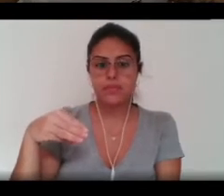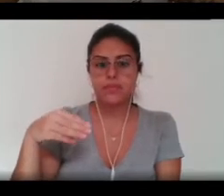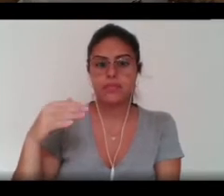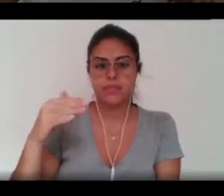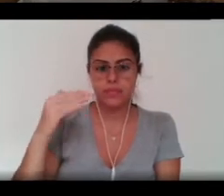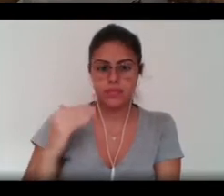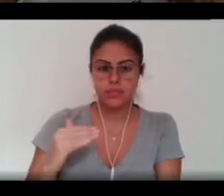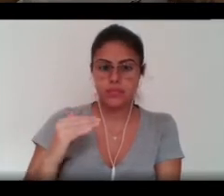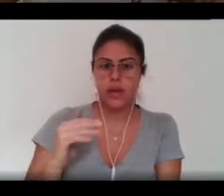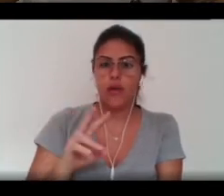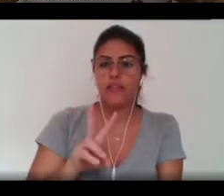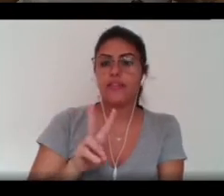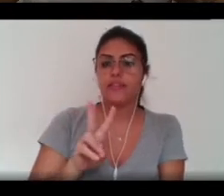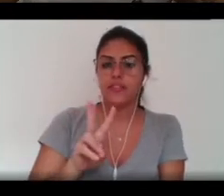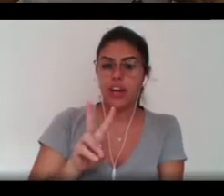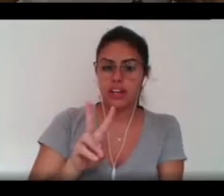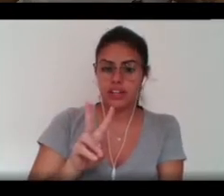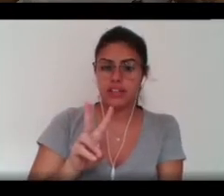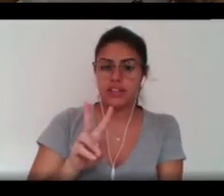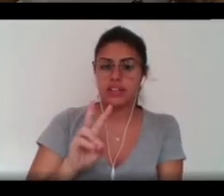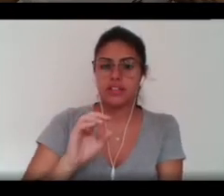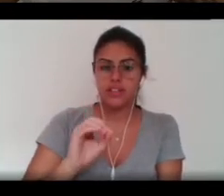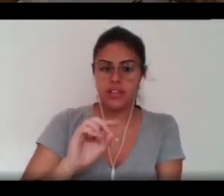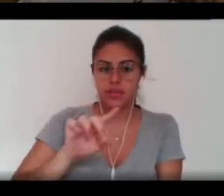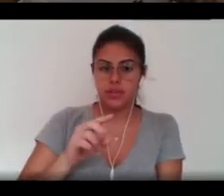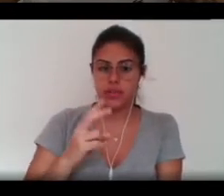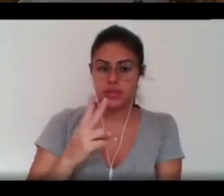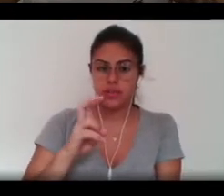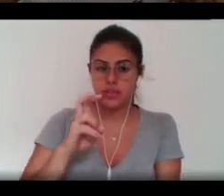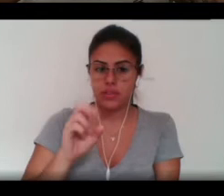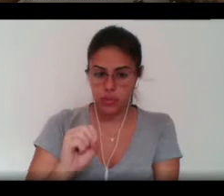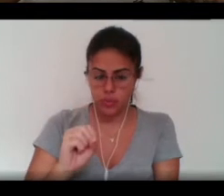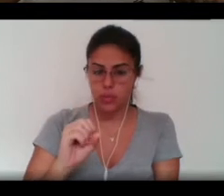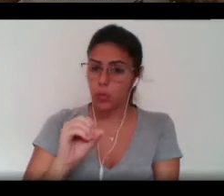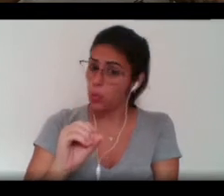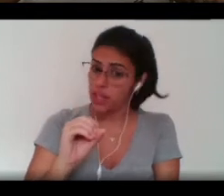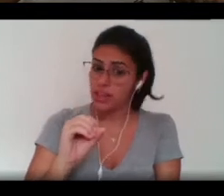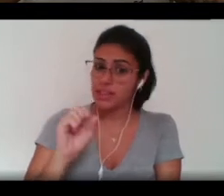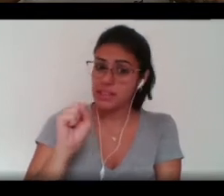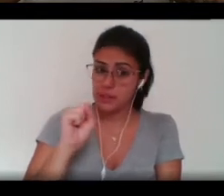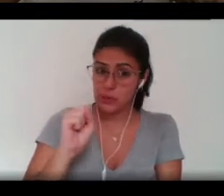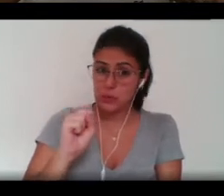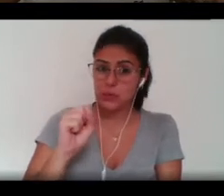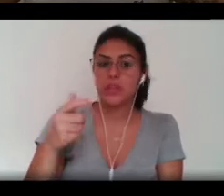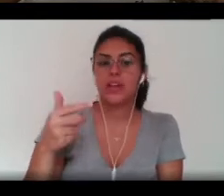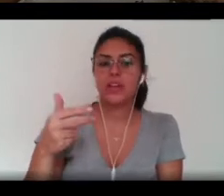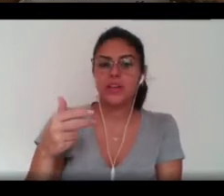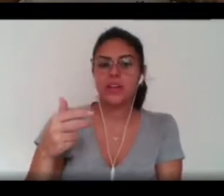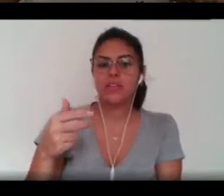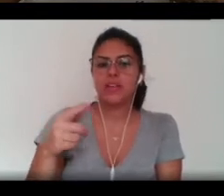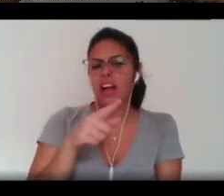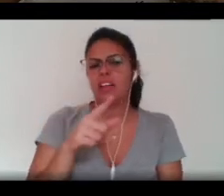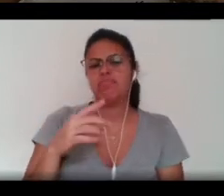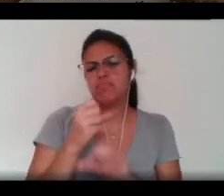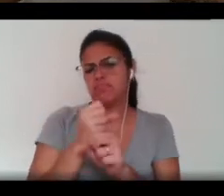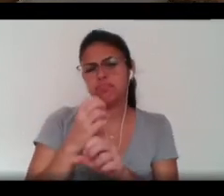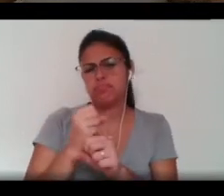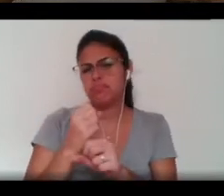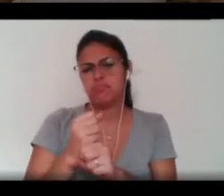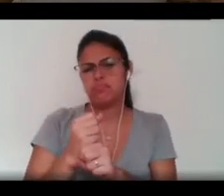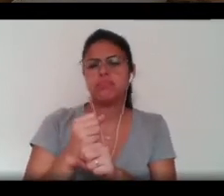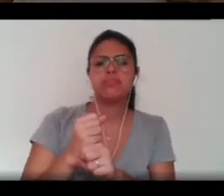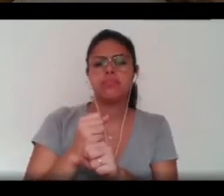40,94 metros. E o V de 0,250 segundos, fazendo a